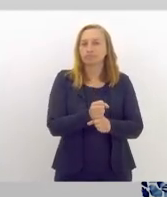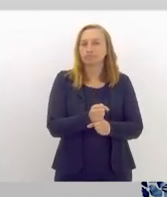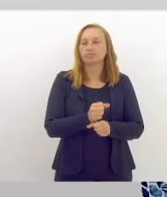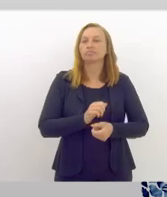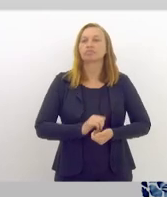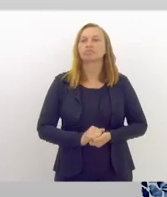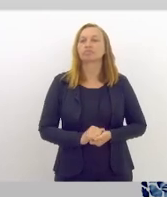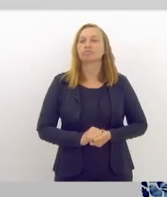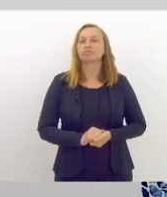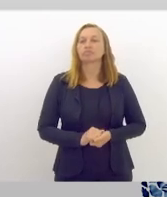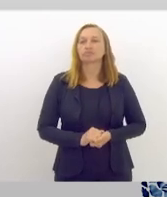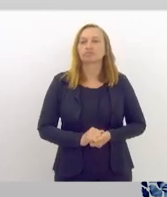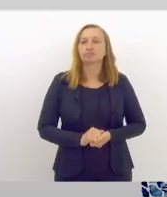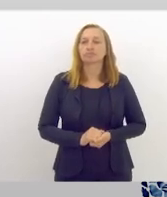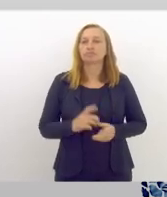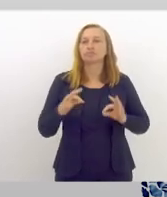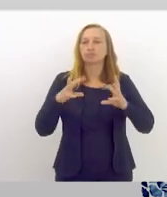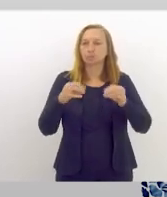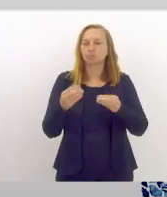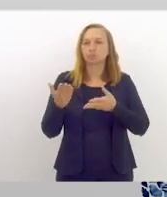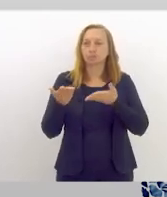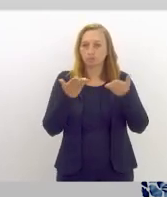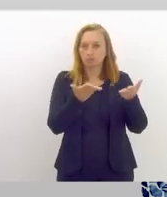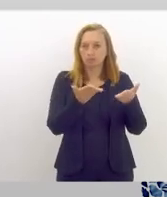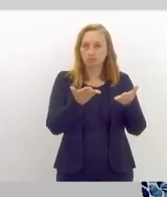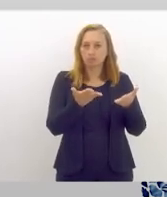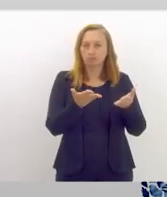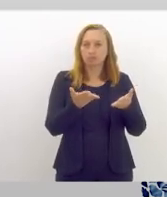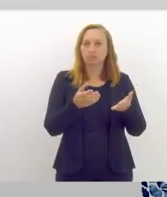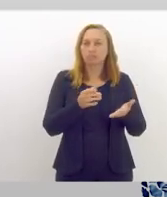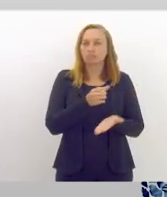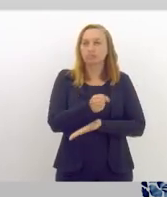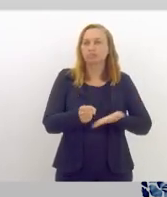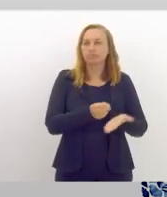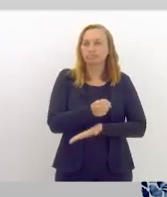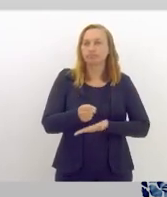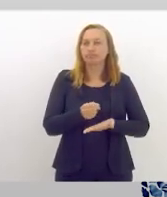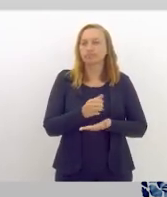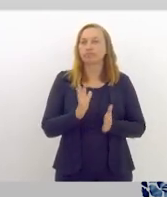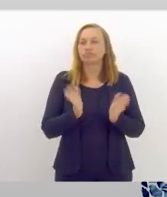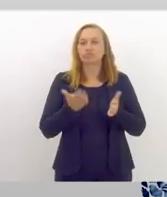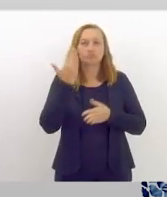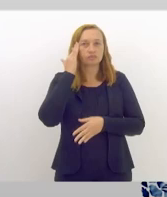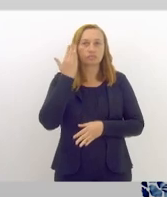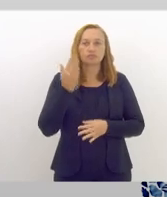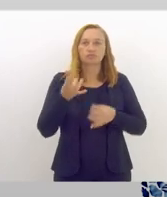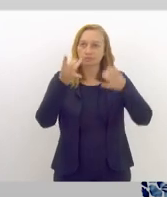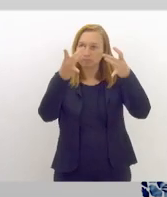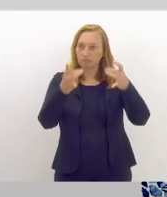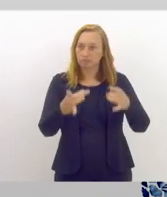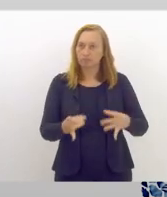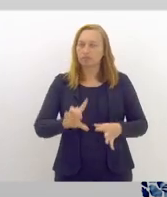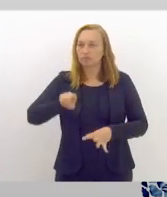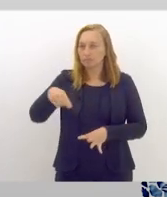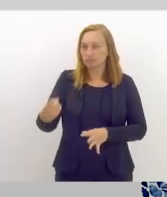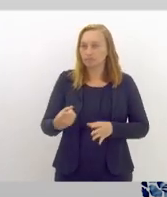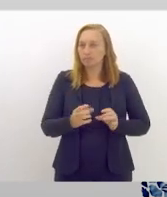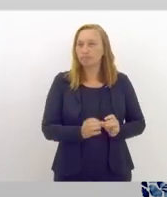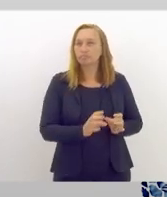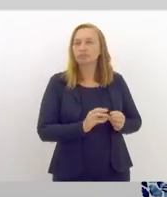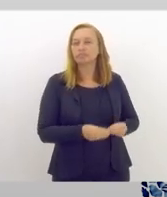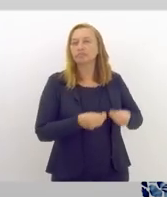produtos é tudo isso que tá aí é base de dados da Matriz são produtos agora vamos entender um pouquinho onde depois eu vou deixar com o professor